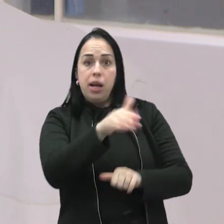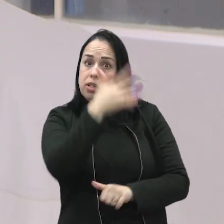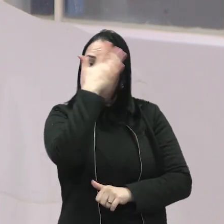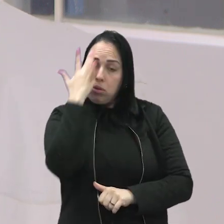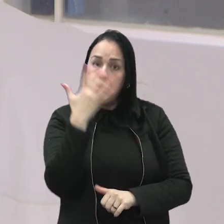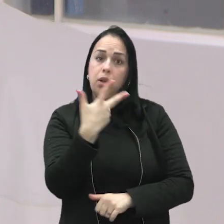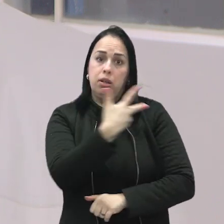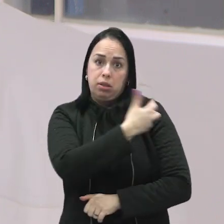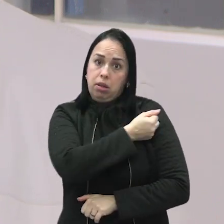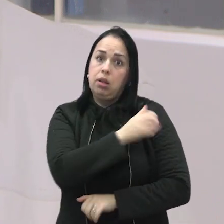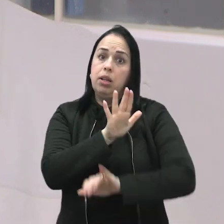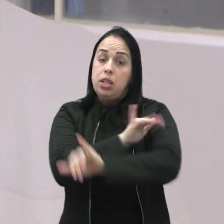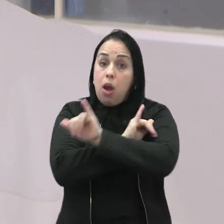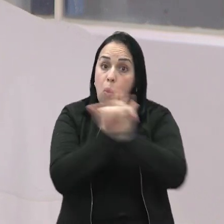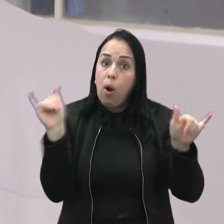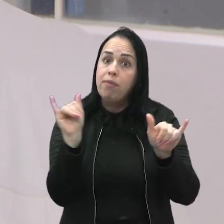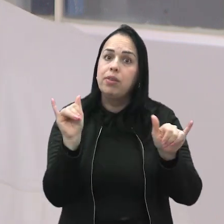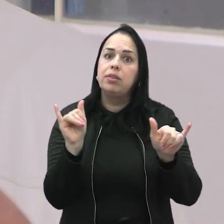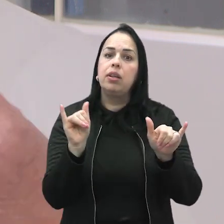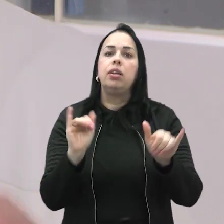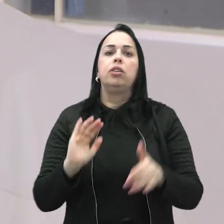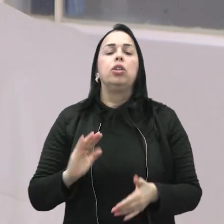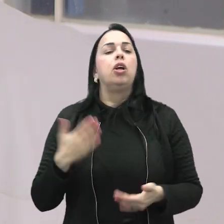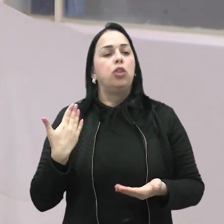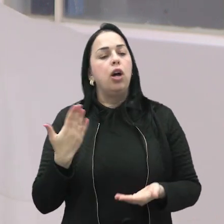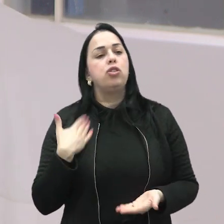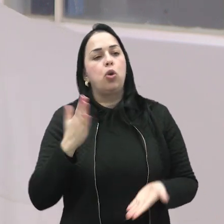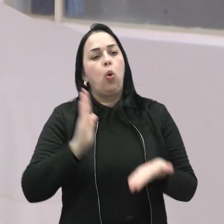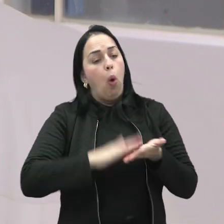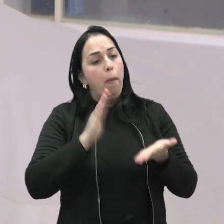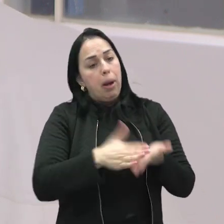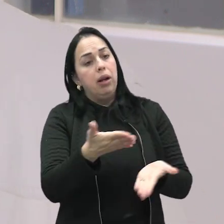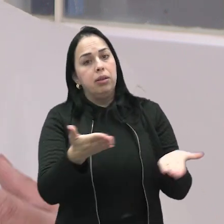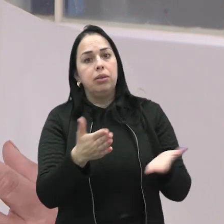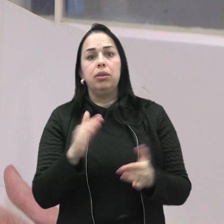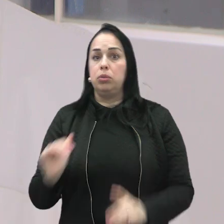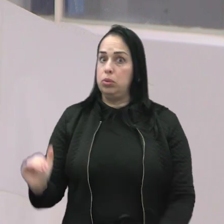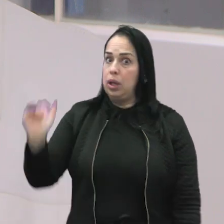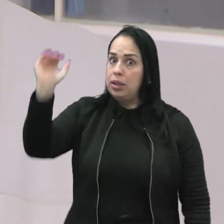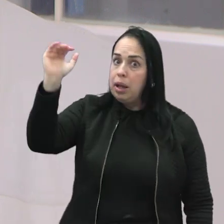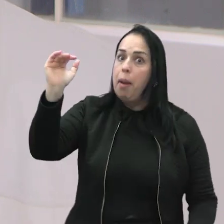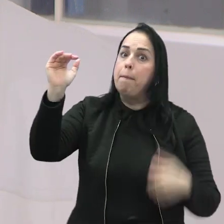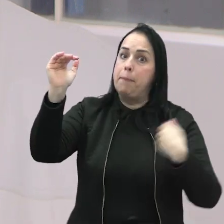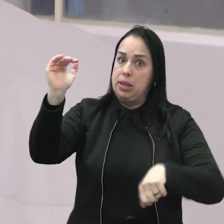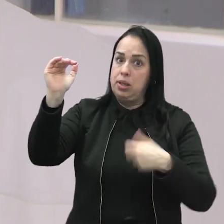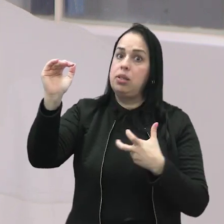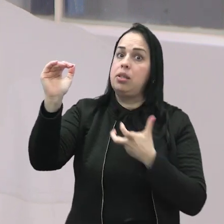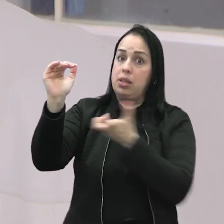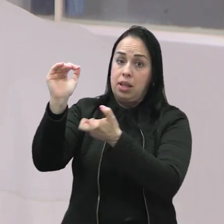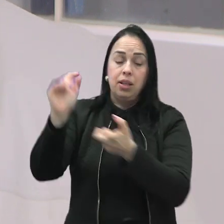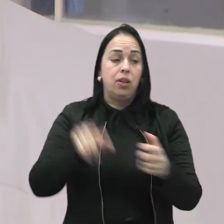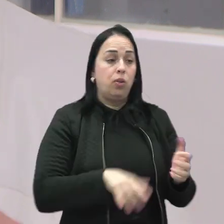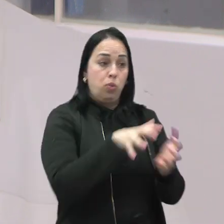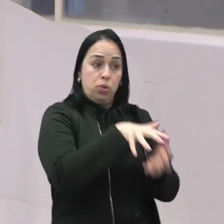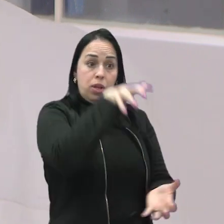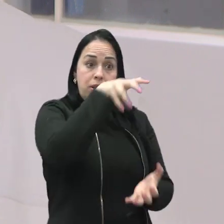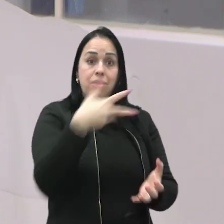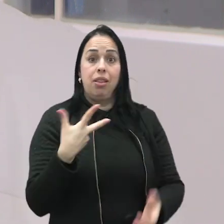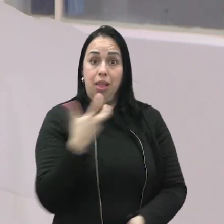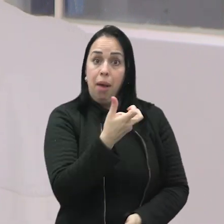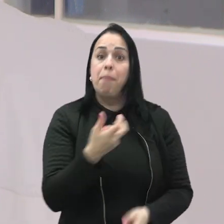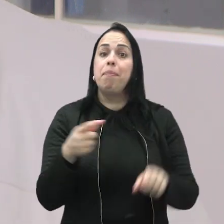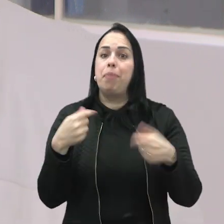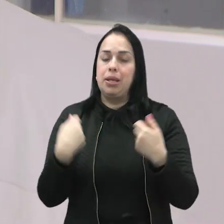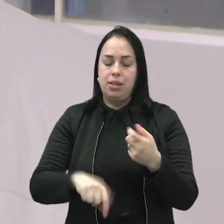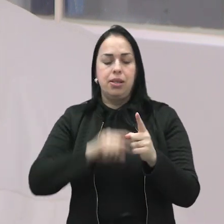pessoas para se vacinarem, né? Eu reforço, a gente bate na questão de vacina, mas os adultos também têm que se vacinar, os idosos têm que